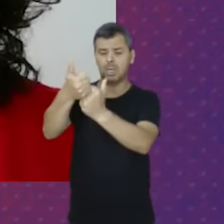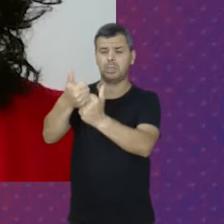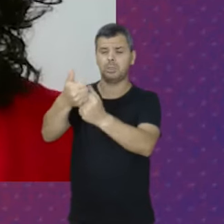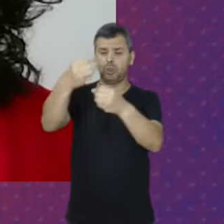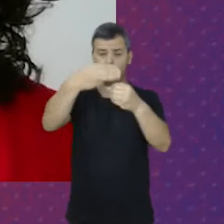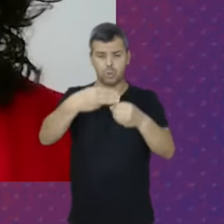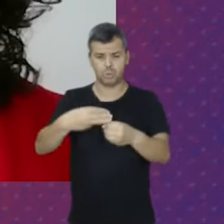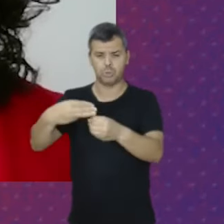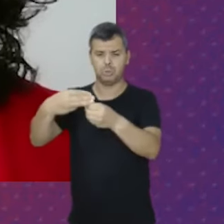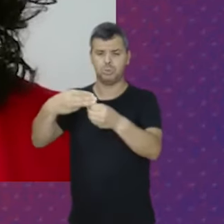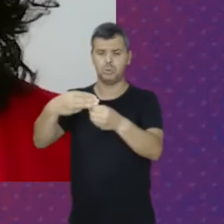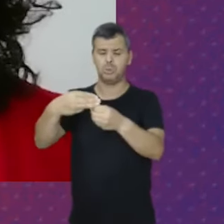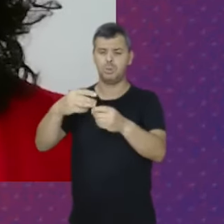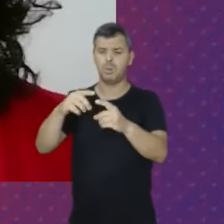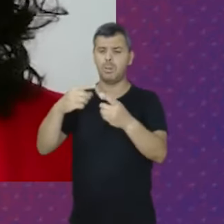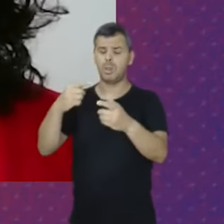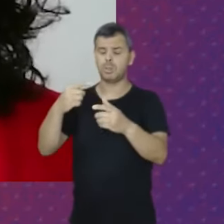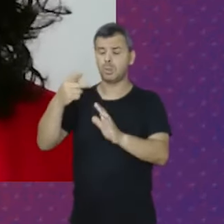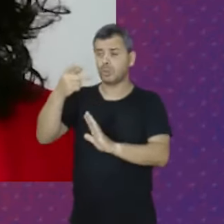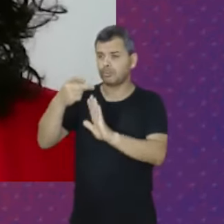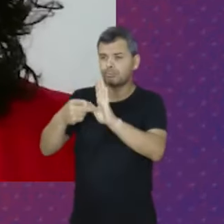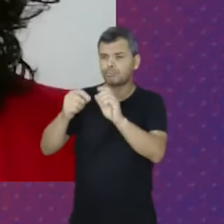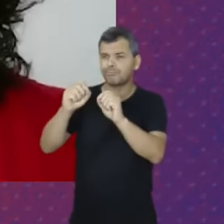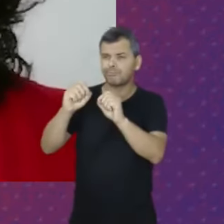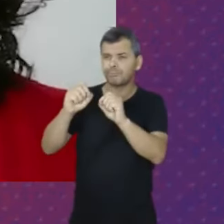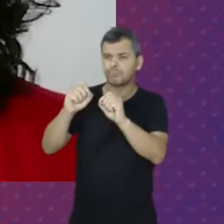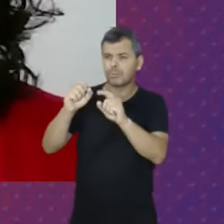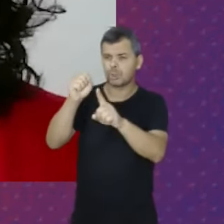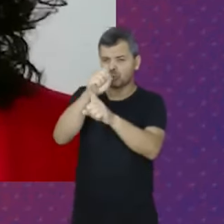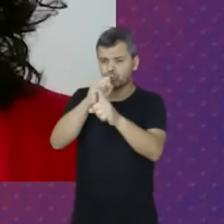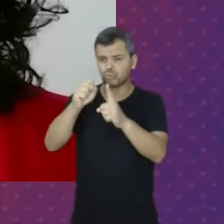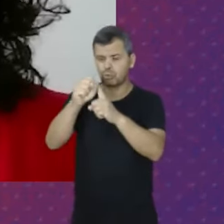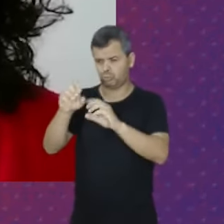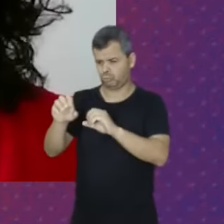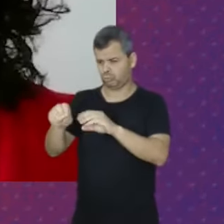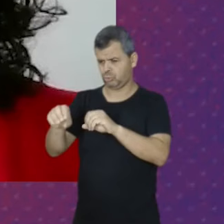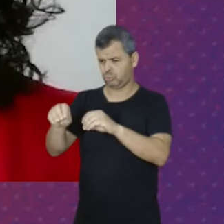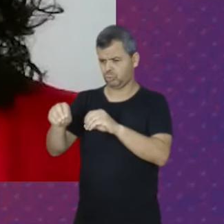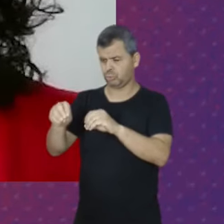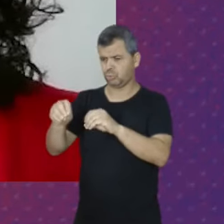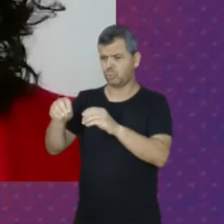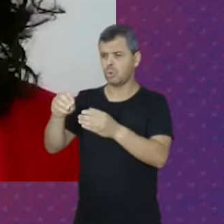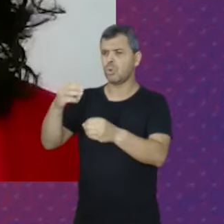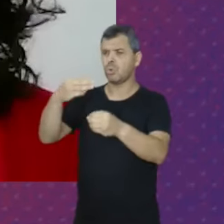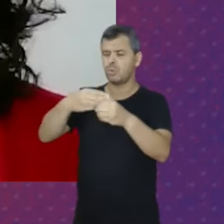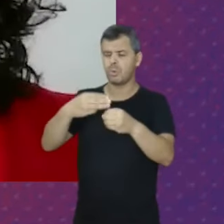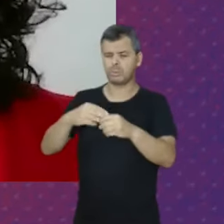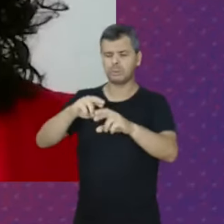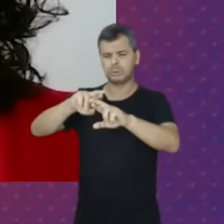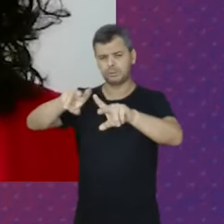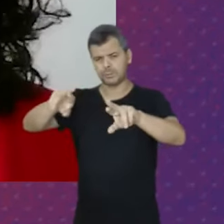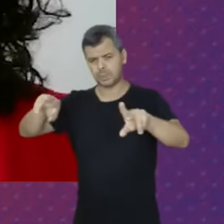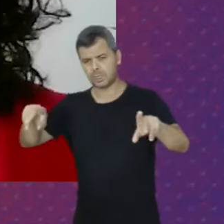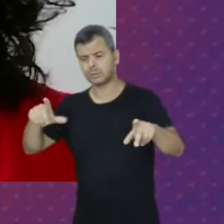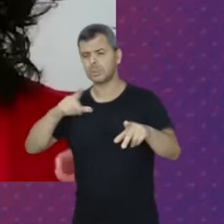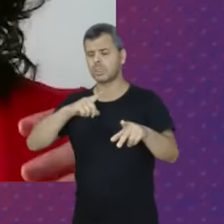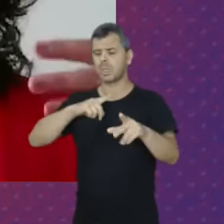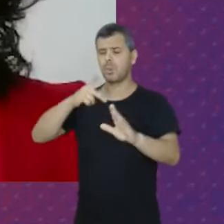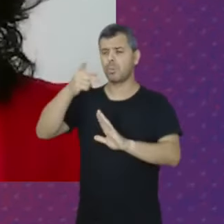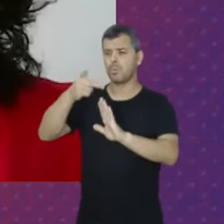município, os programas socioeducativos do município, por exemplo, muitos municípios têm